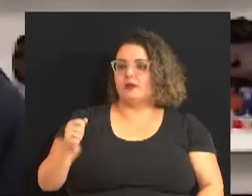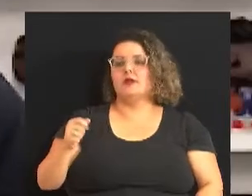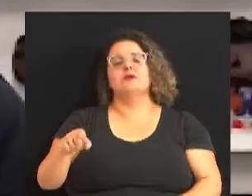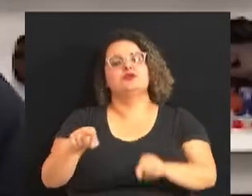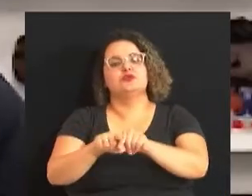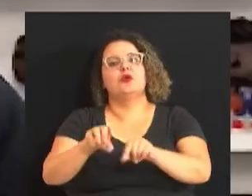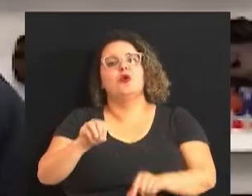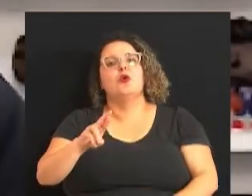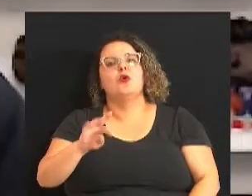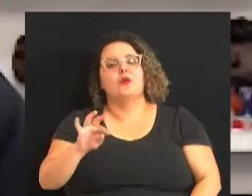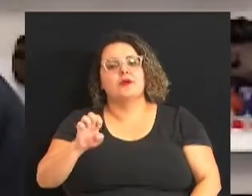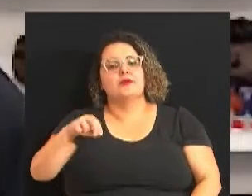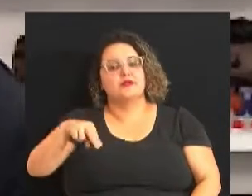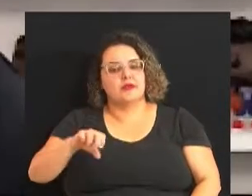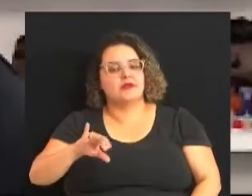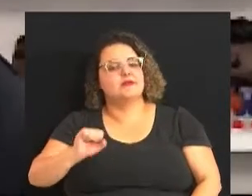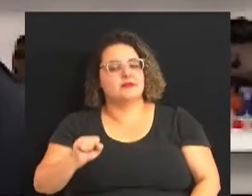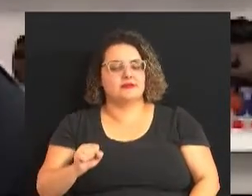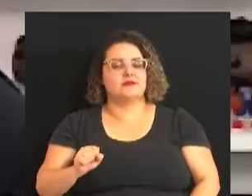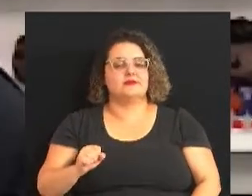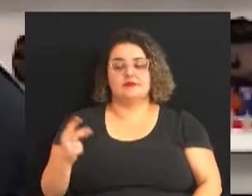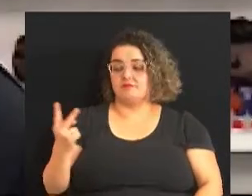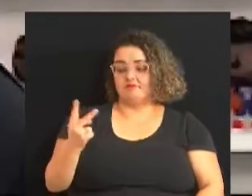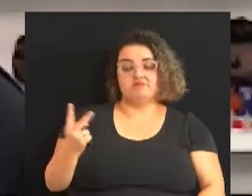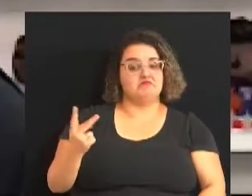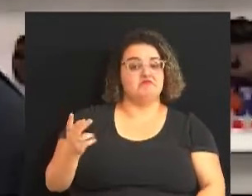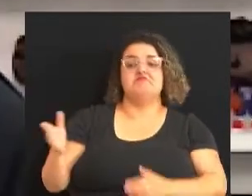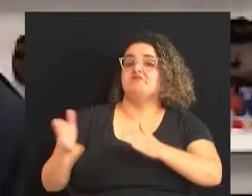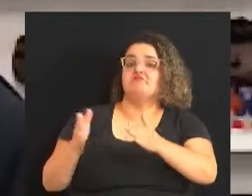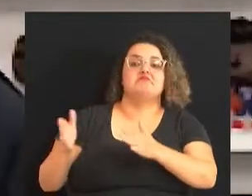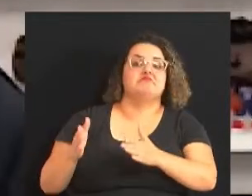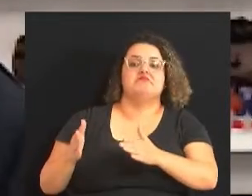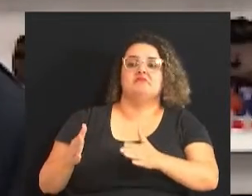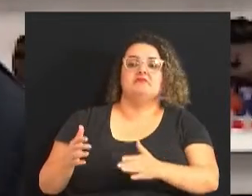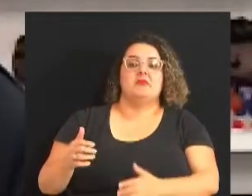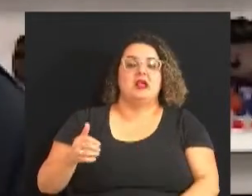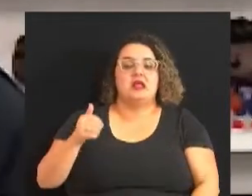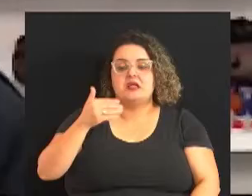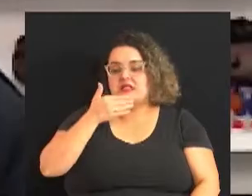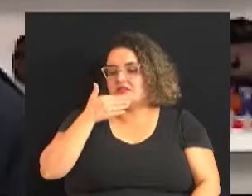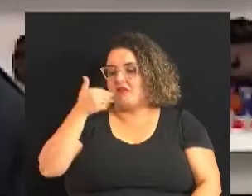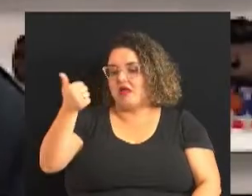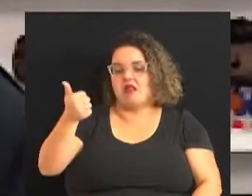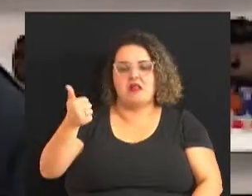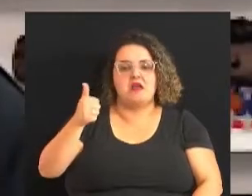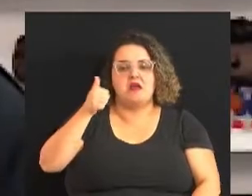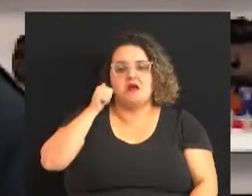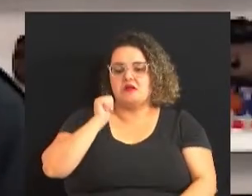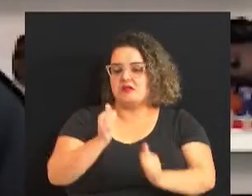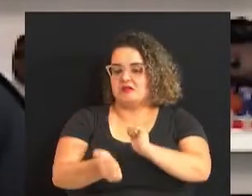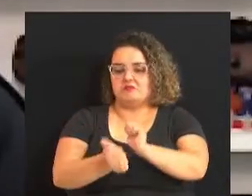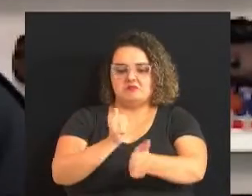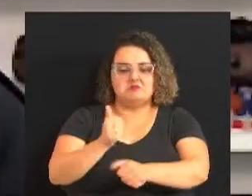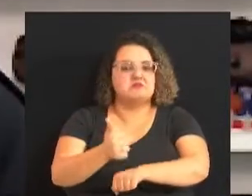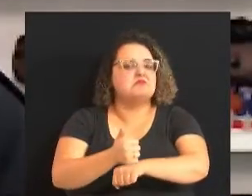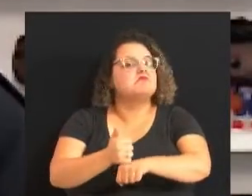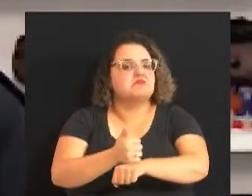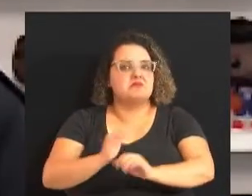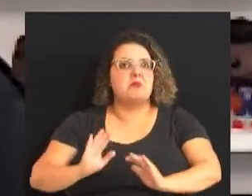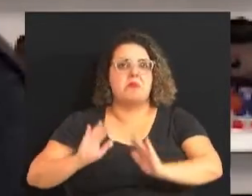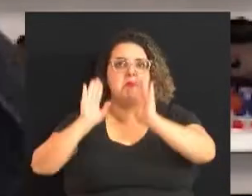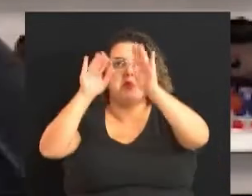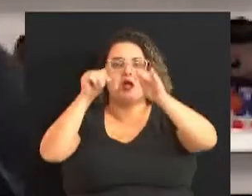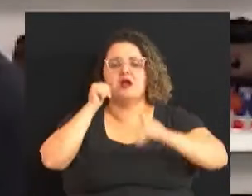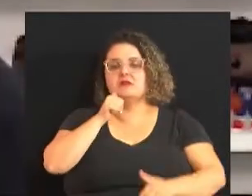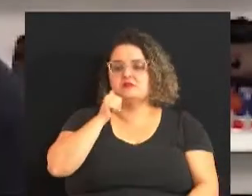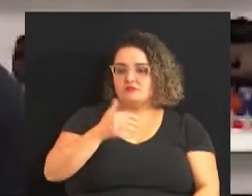é o momento que eu vi as 2 das 5 maiores jogadoras de basquete do mundo jogarem proximamente